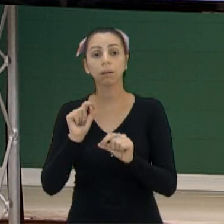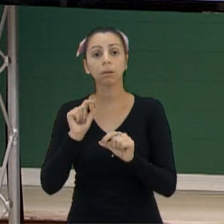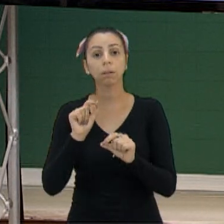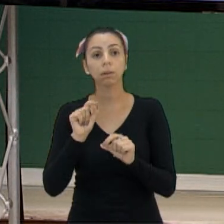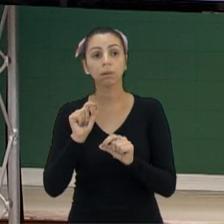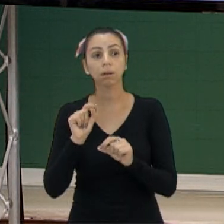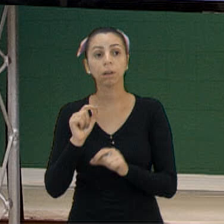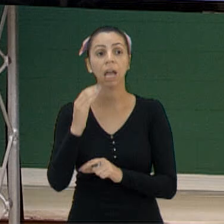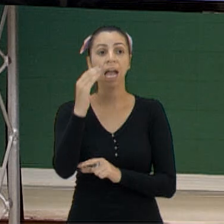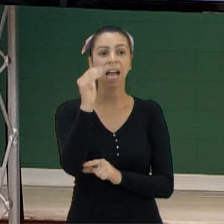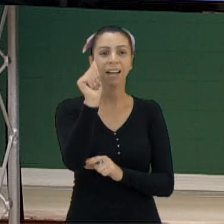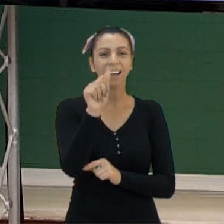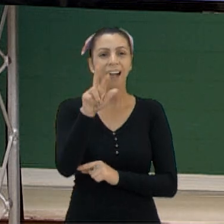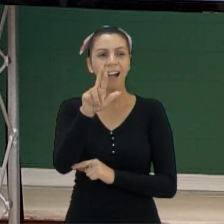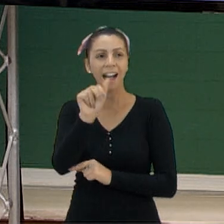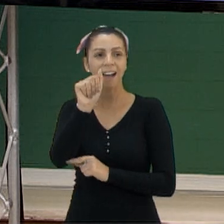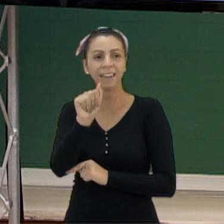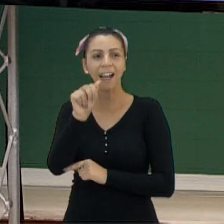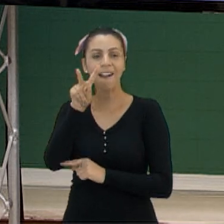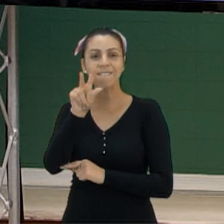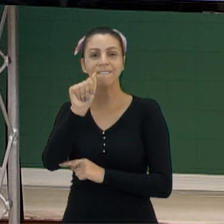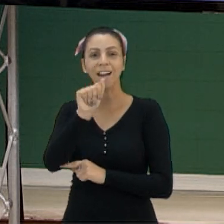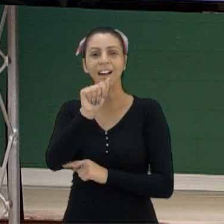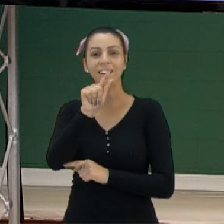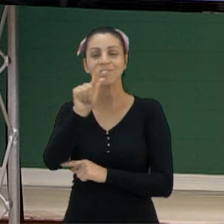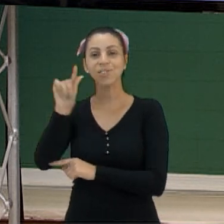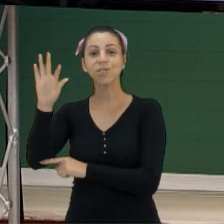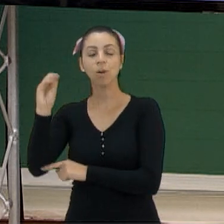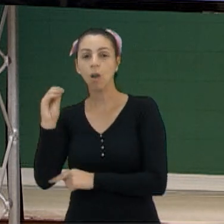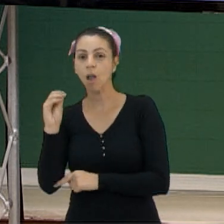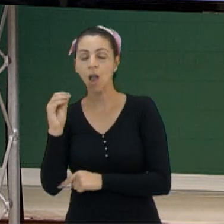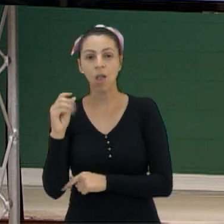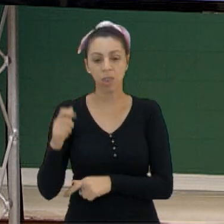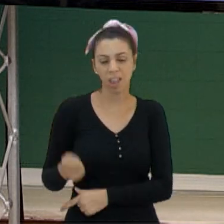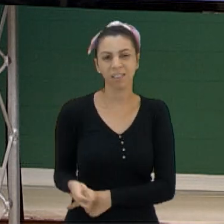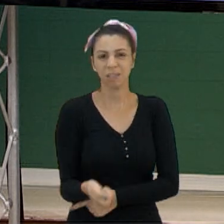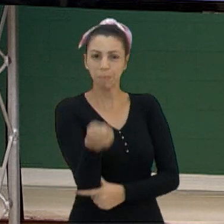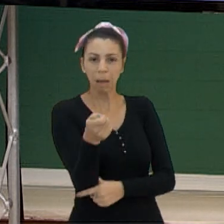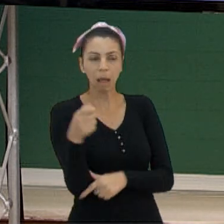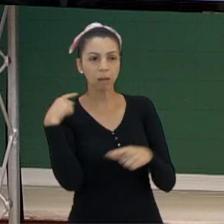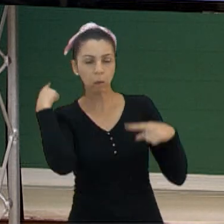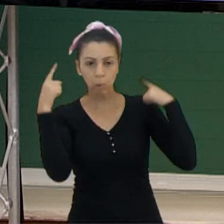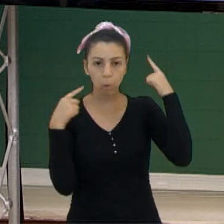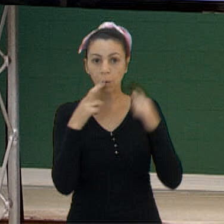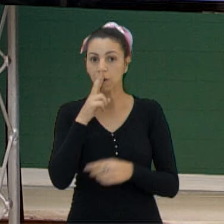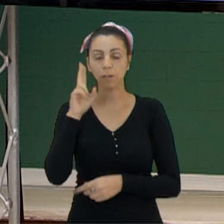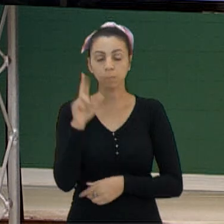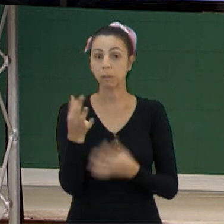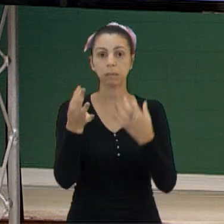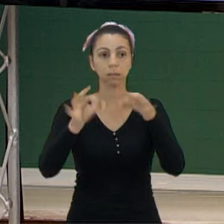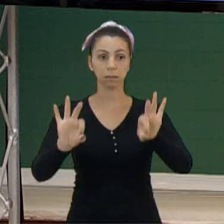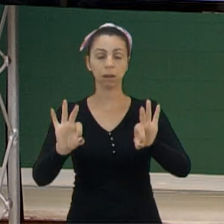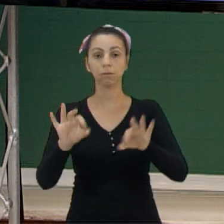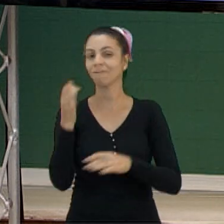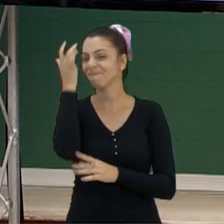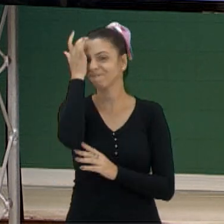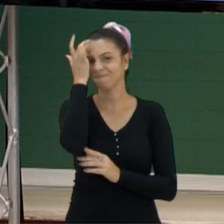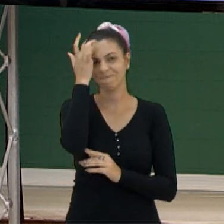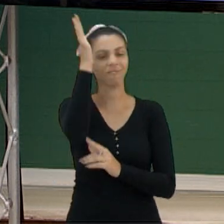mestre Caravaggio, o cara da espada, bem louco, né? Pessoal, então a resposta correta está bem